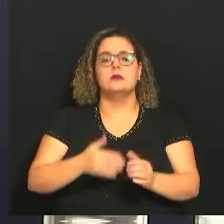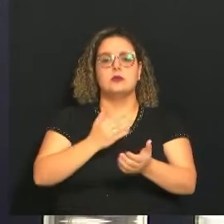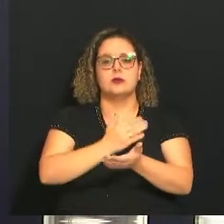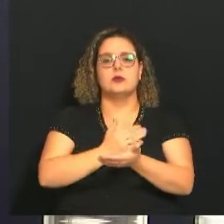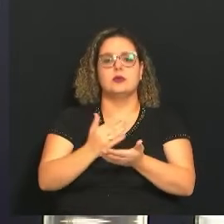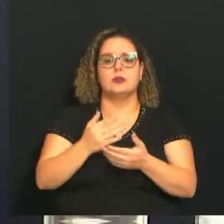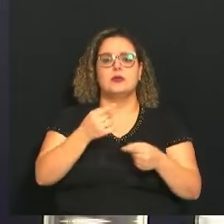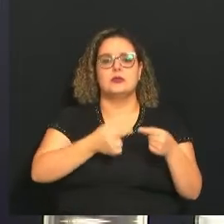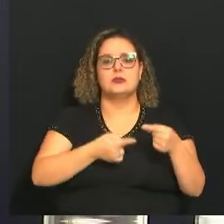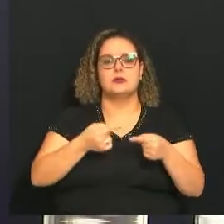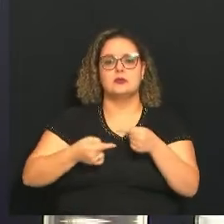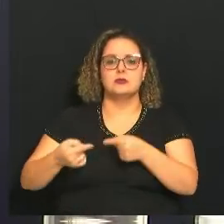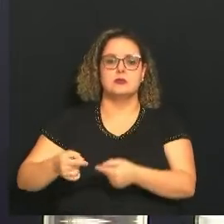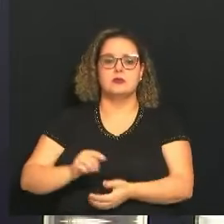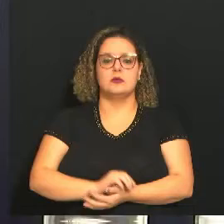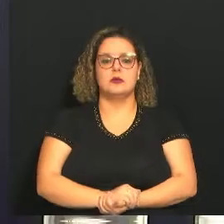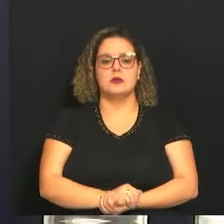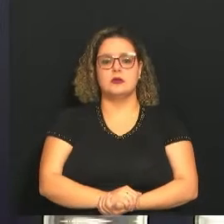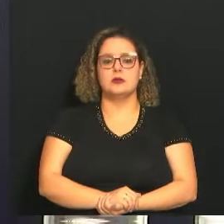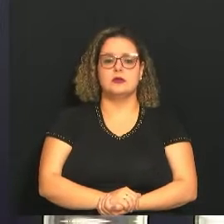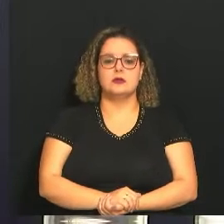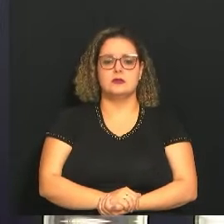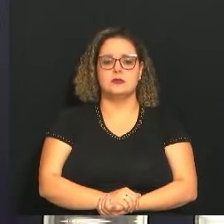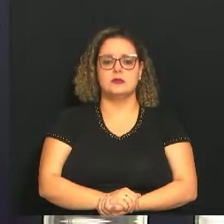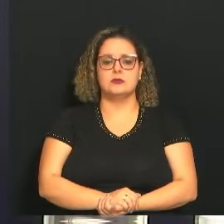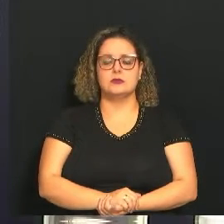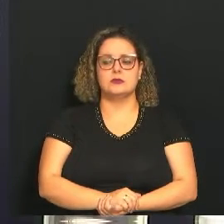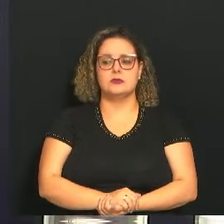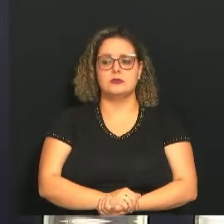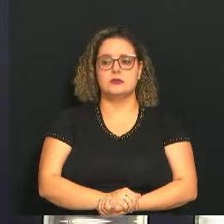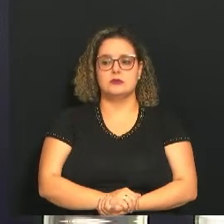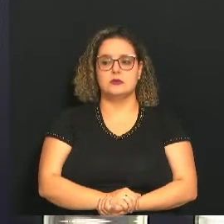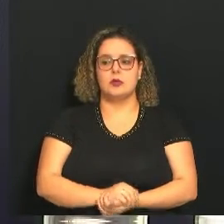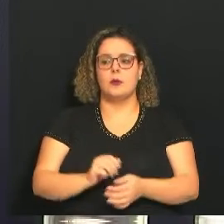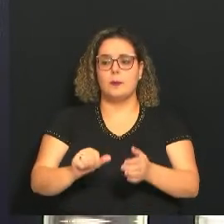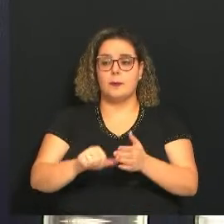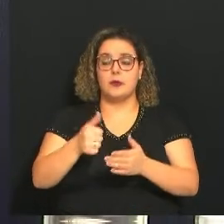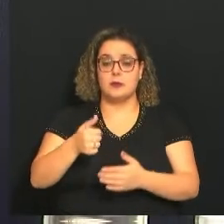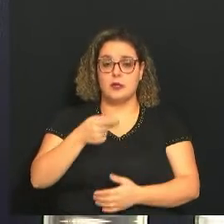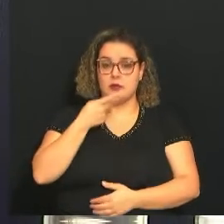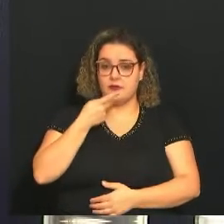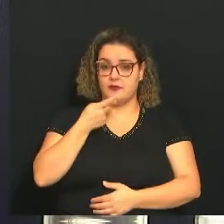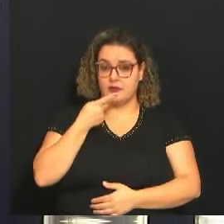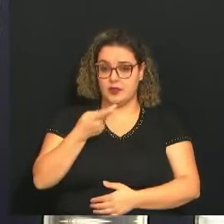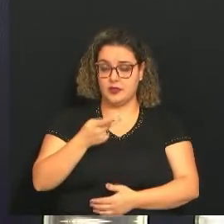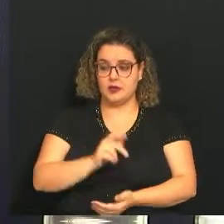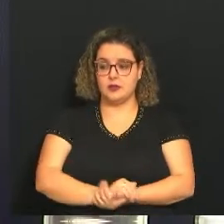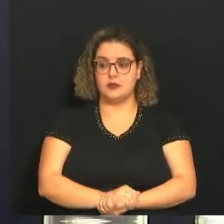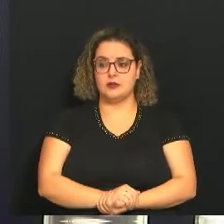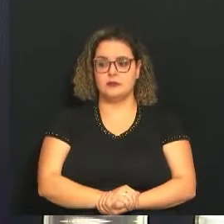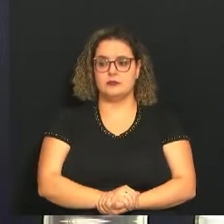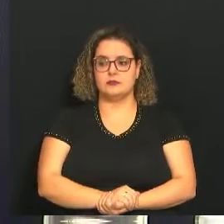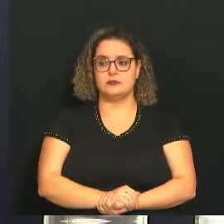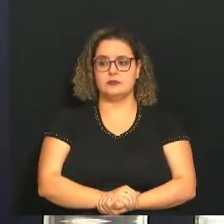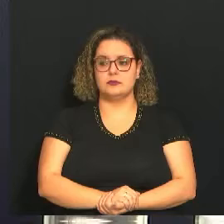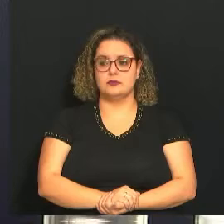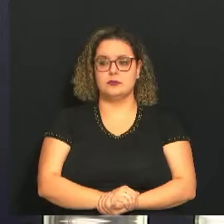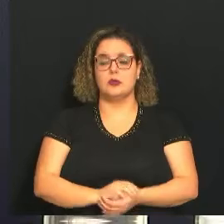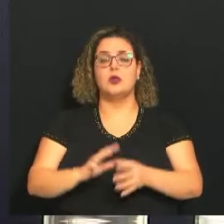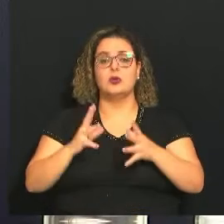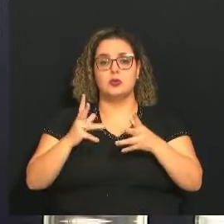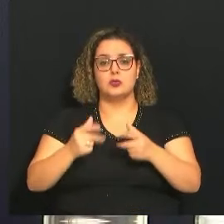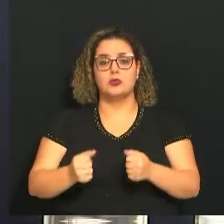esse debate, né, enquanto primeira debatedora, né, primeira fala aqui, trazendo aí todo o seu